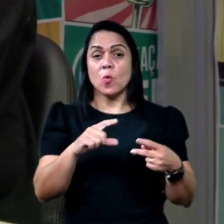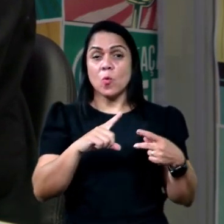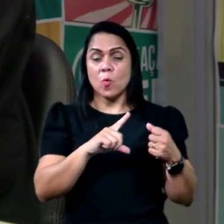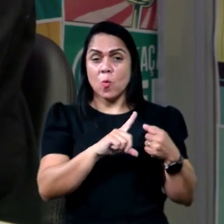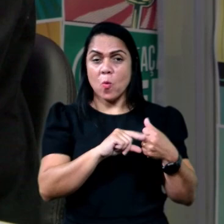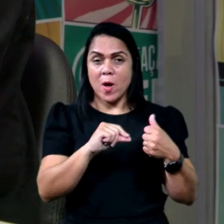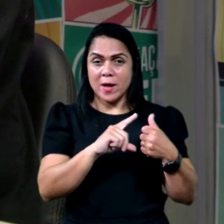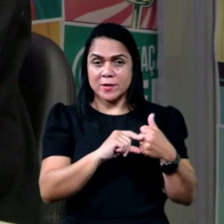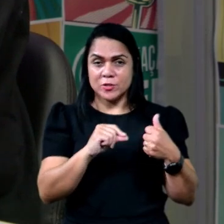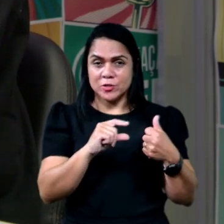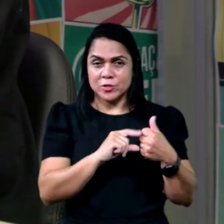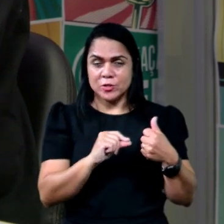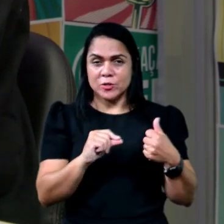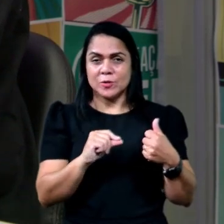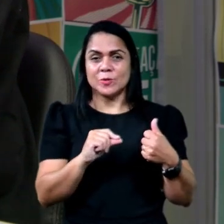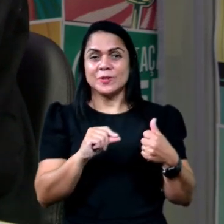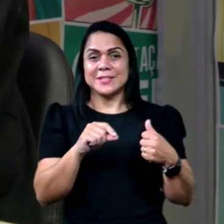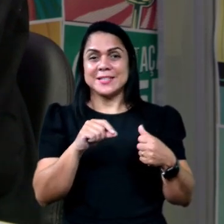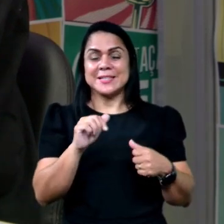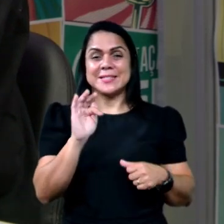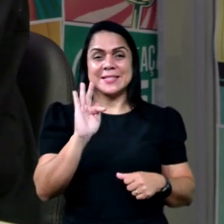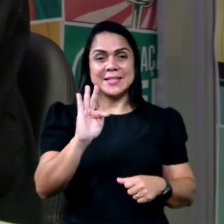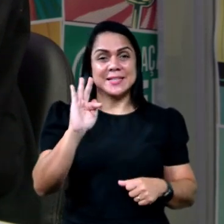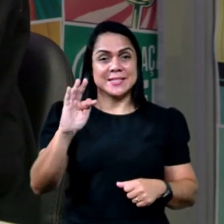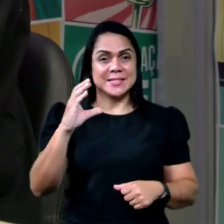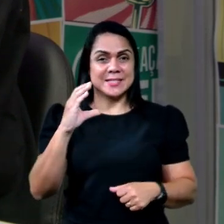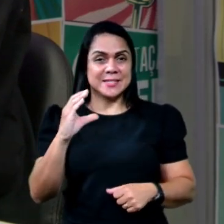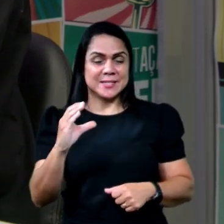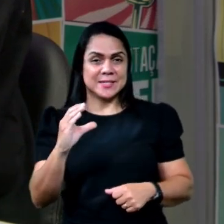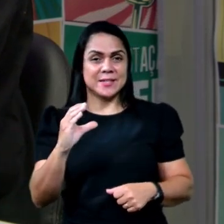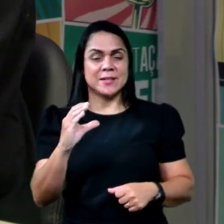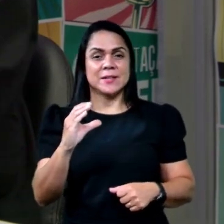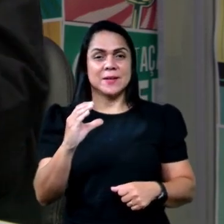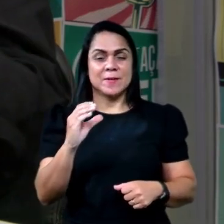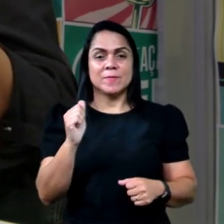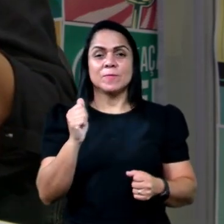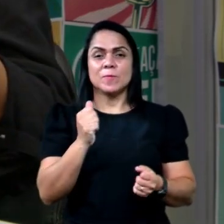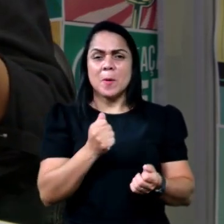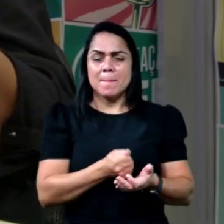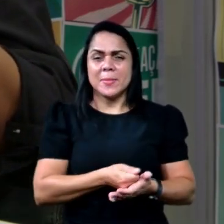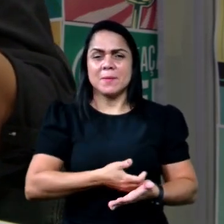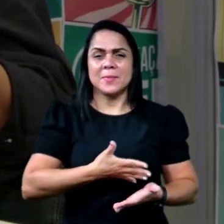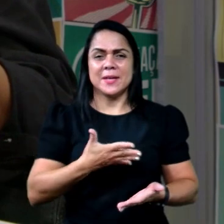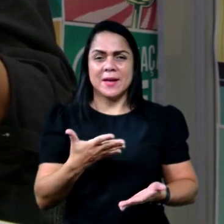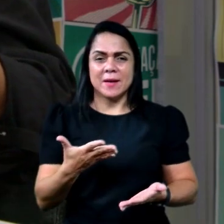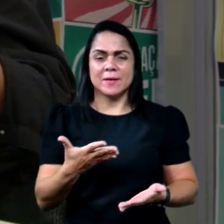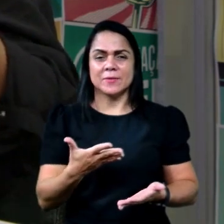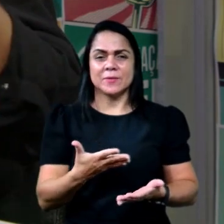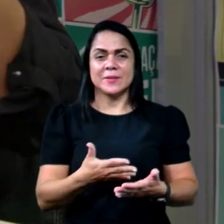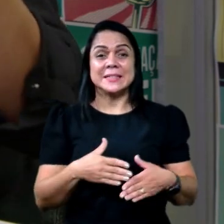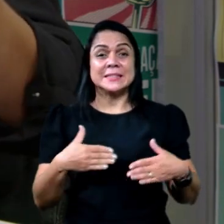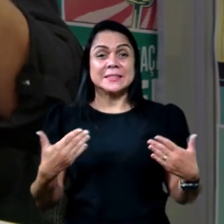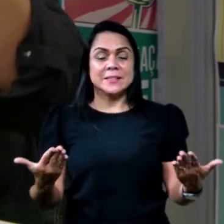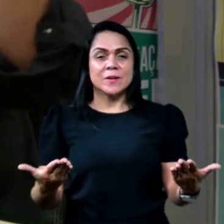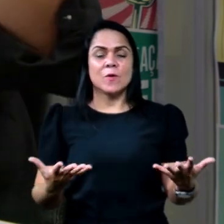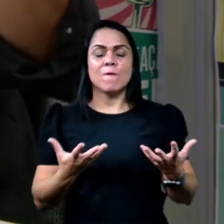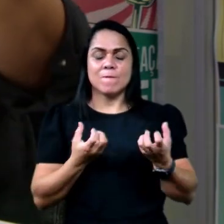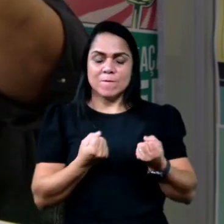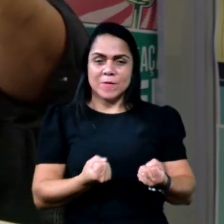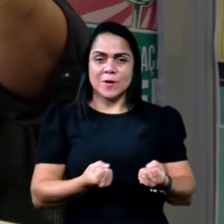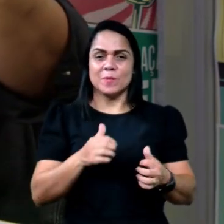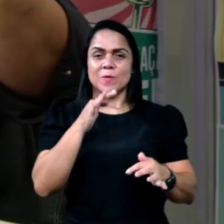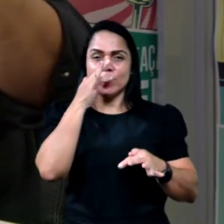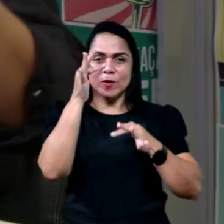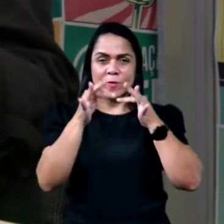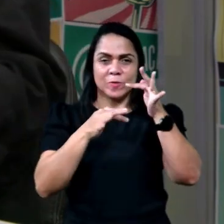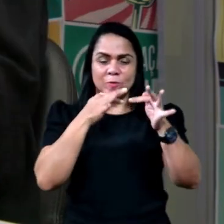TCC, ele foi premiado com menção honrosa. Então, a gente falou, bom, vamos fazer Flores virar